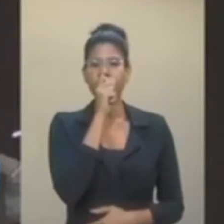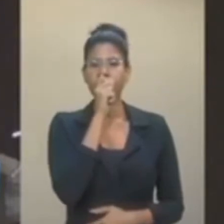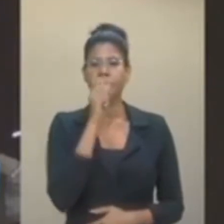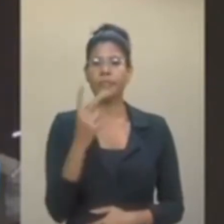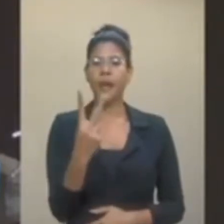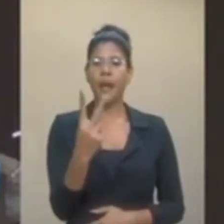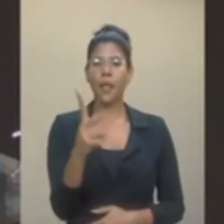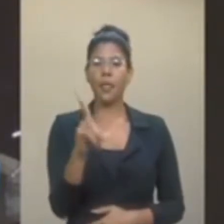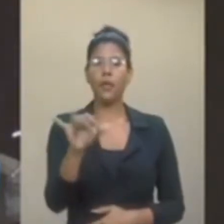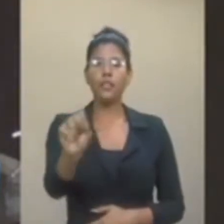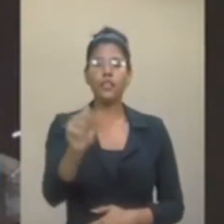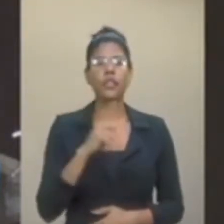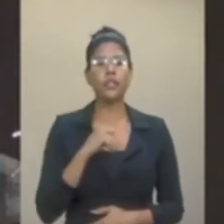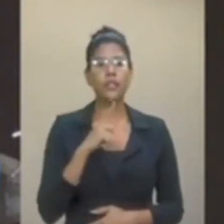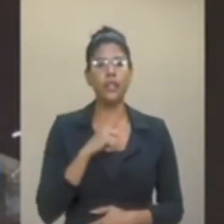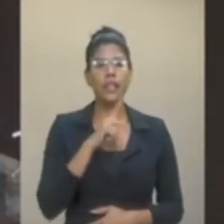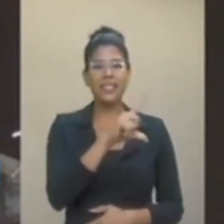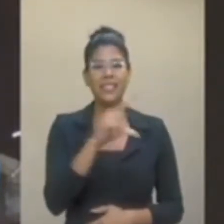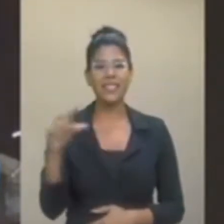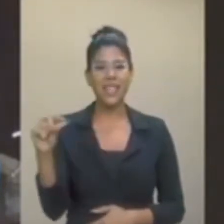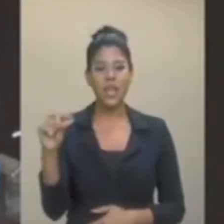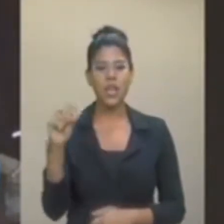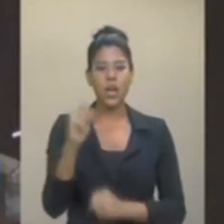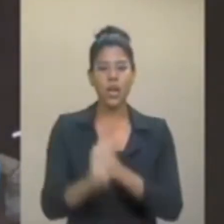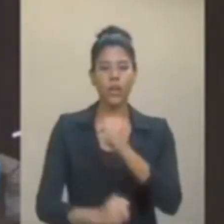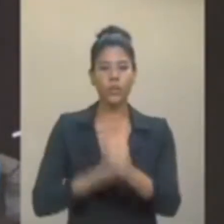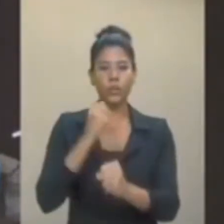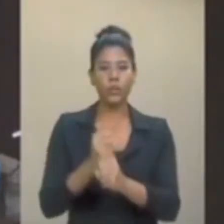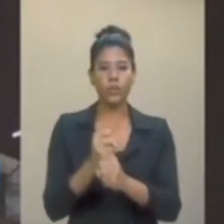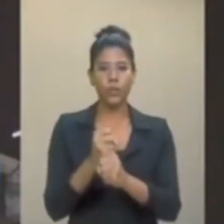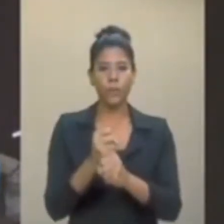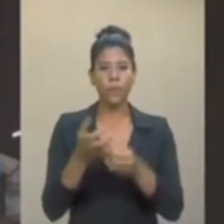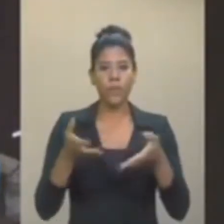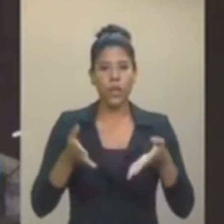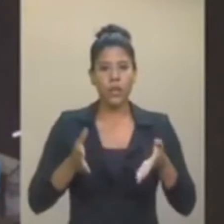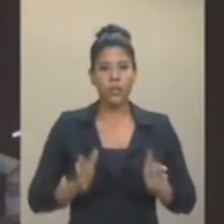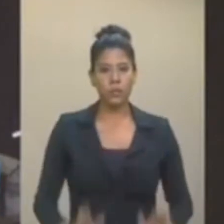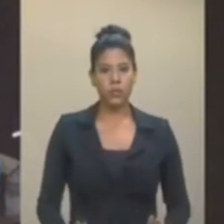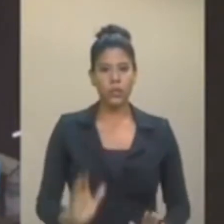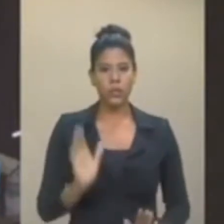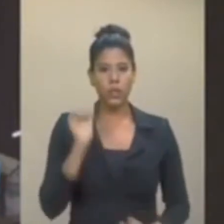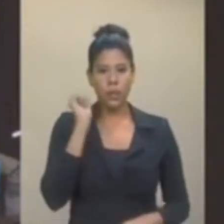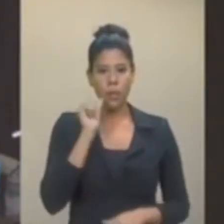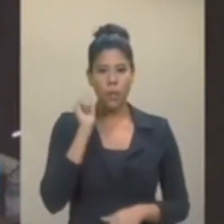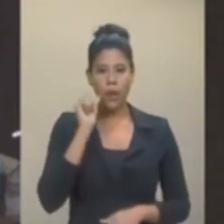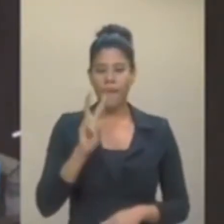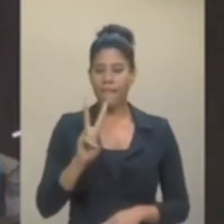completa-se o centenário de nascimento da advogada Wanda Sidot.